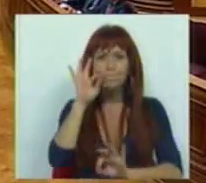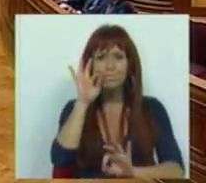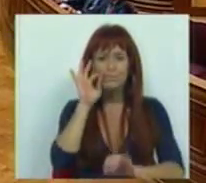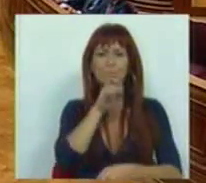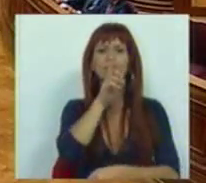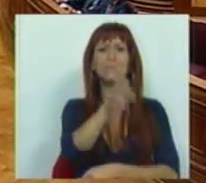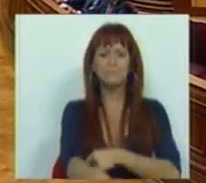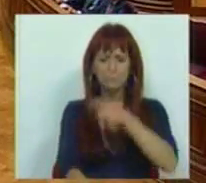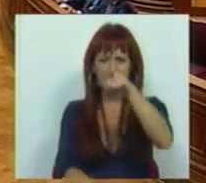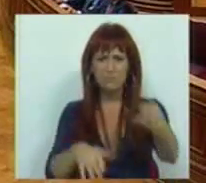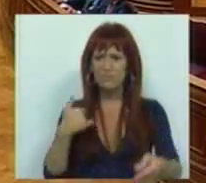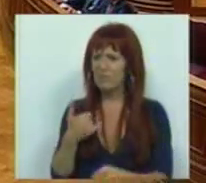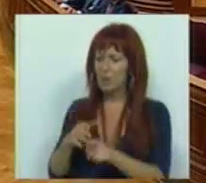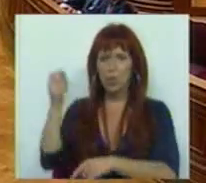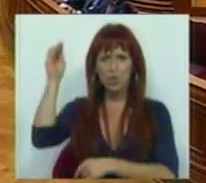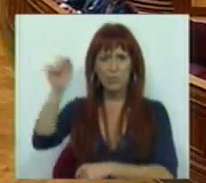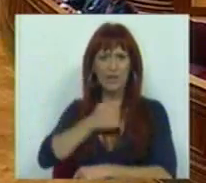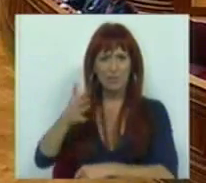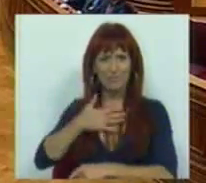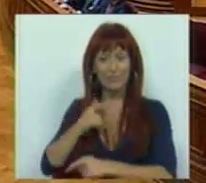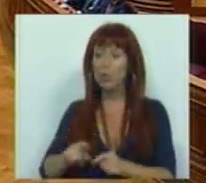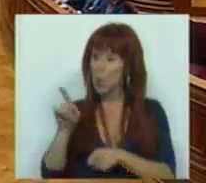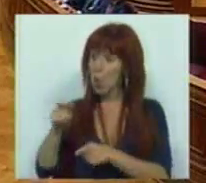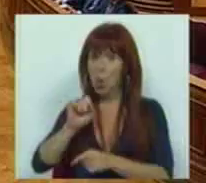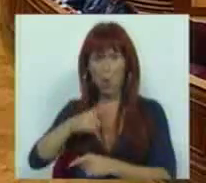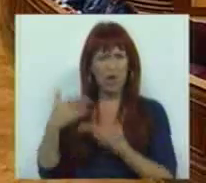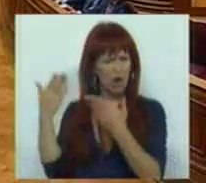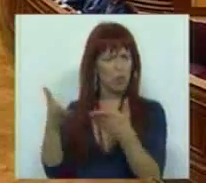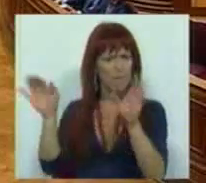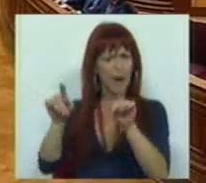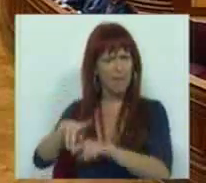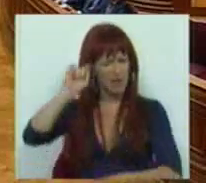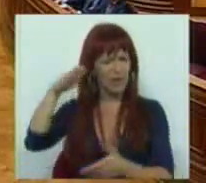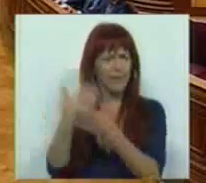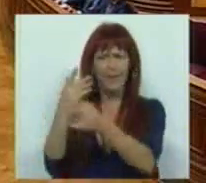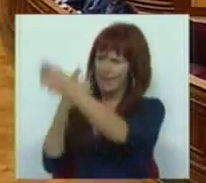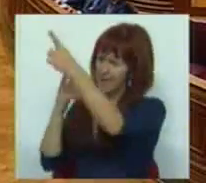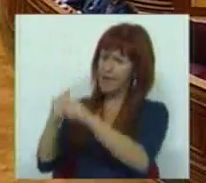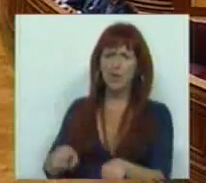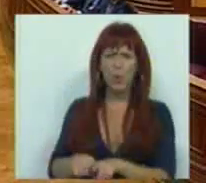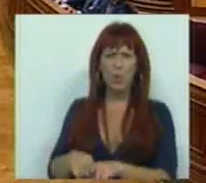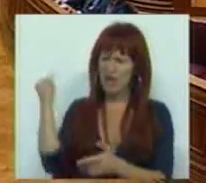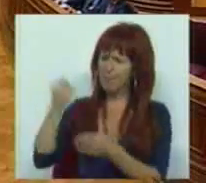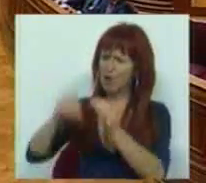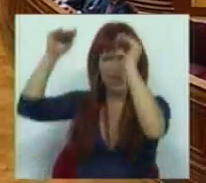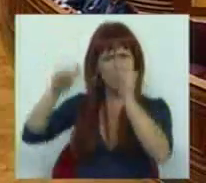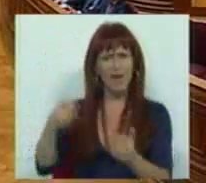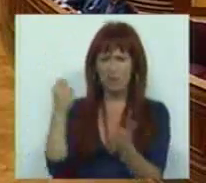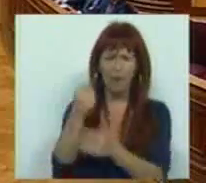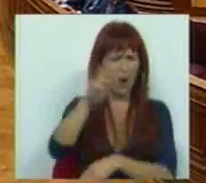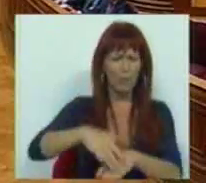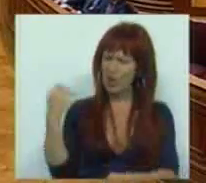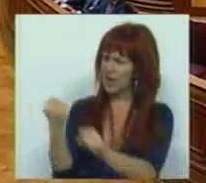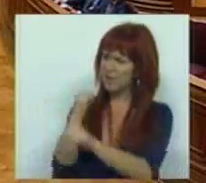é a resposta dada pelos banqueiros. Precisamente os que mais contribuíram para a crise e que menos impostos pagam pelas